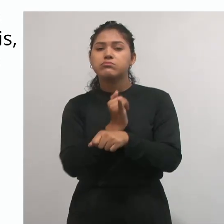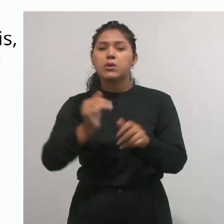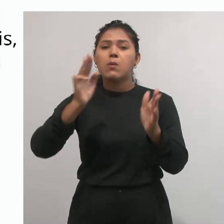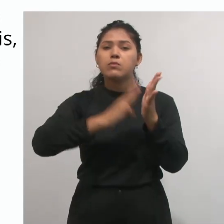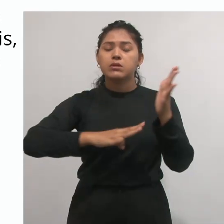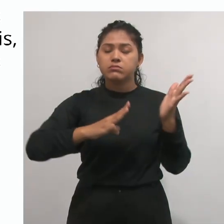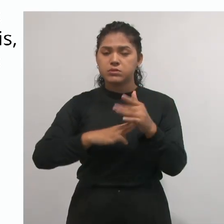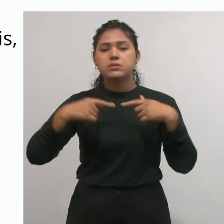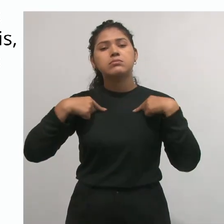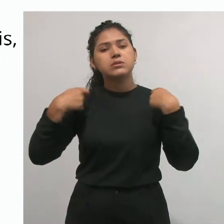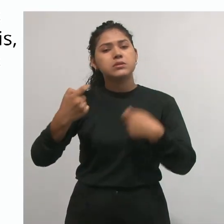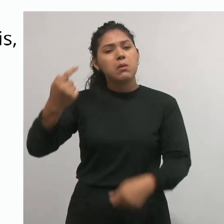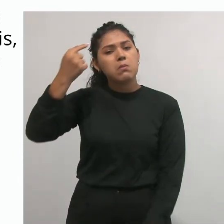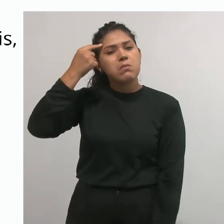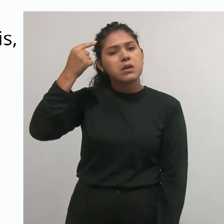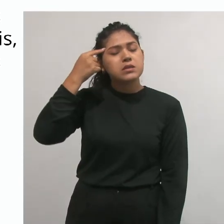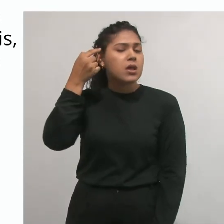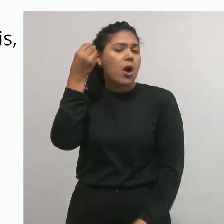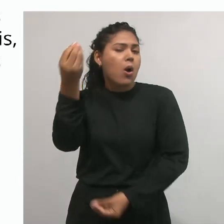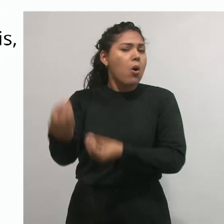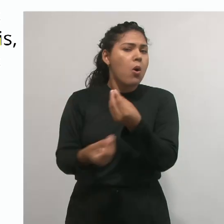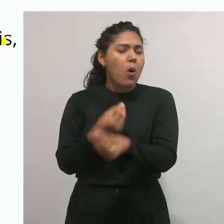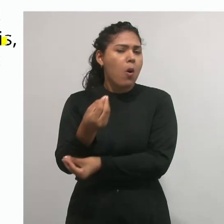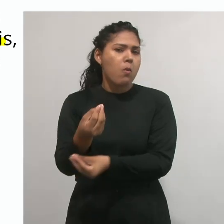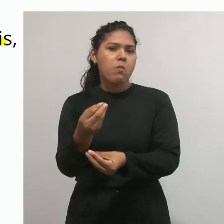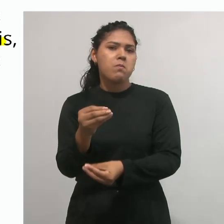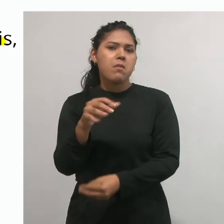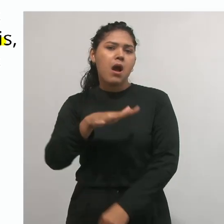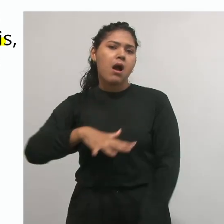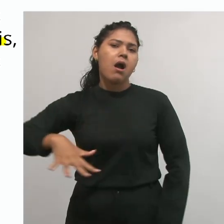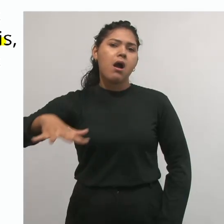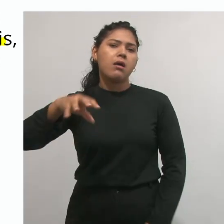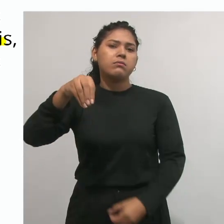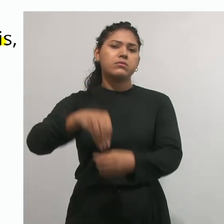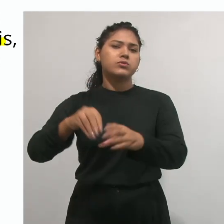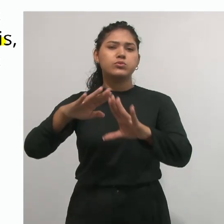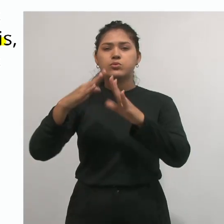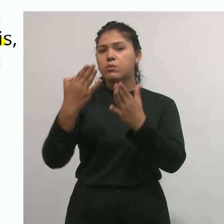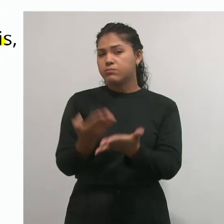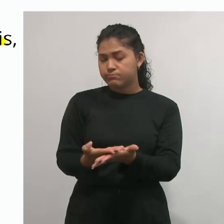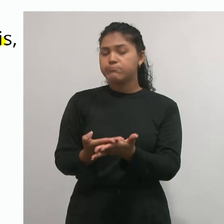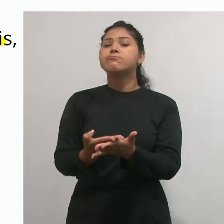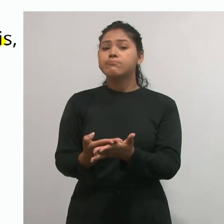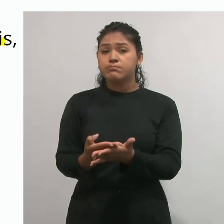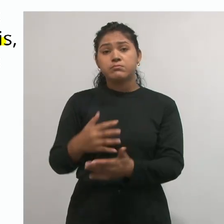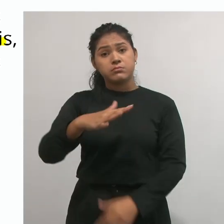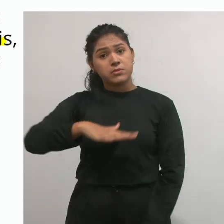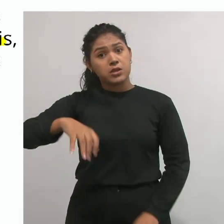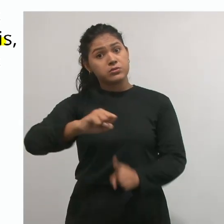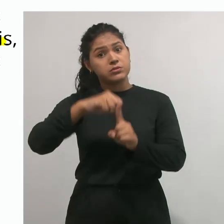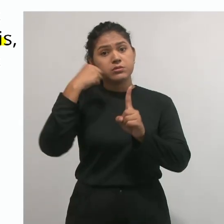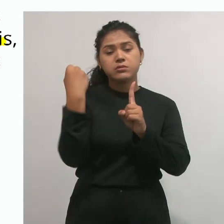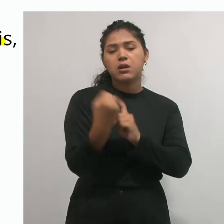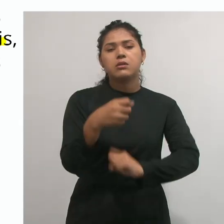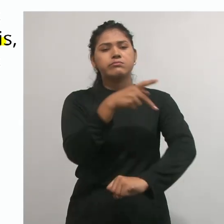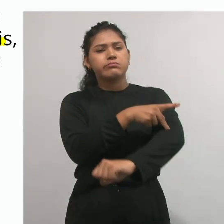e exige que a gente repense essas relações étnico-raciais também na escola, né? Sociais,